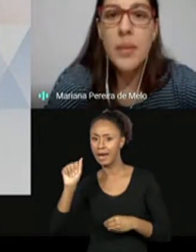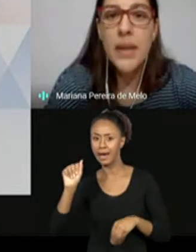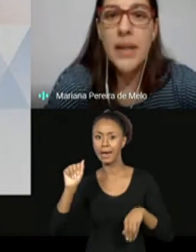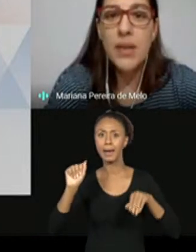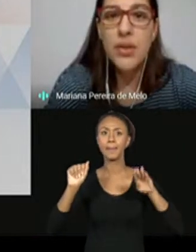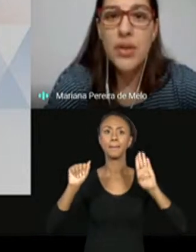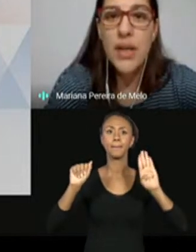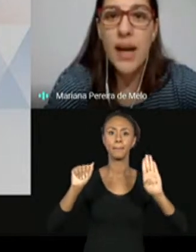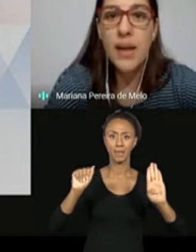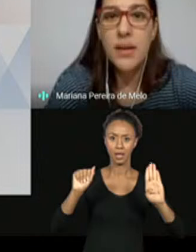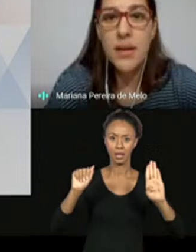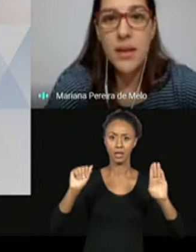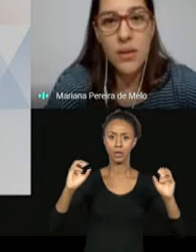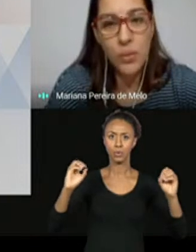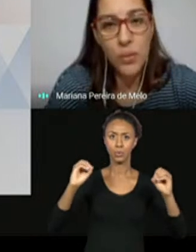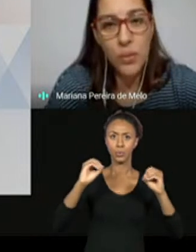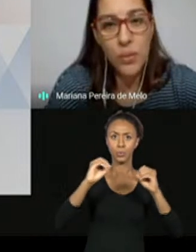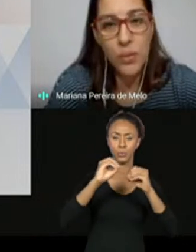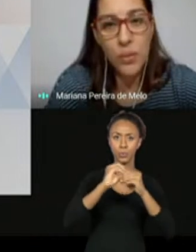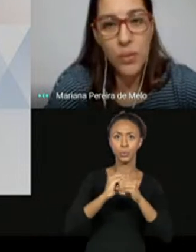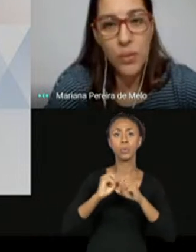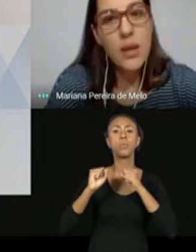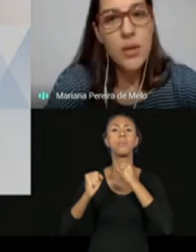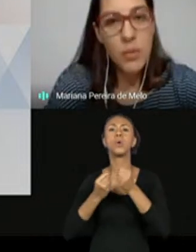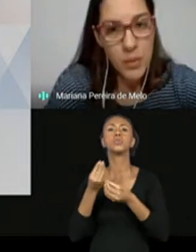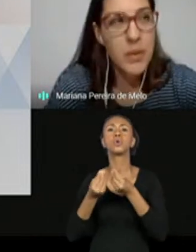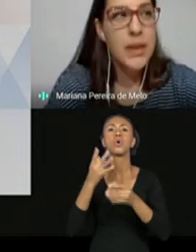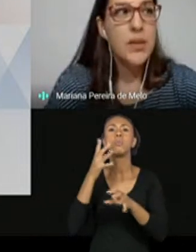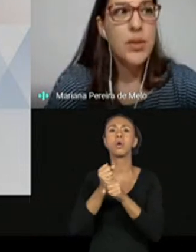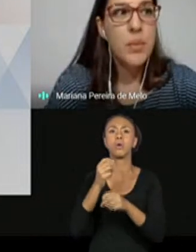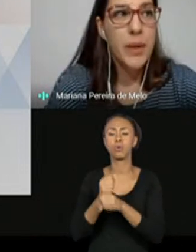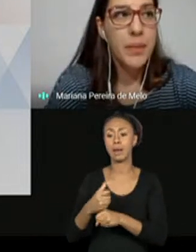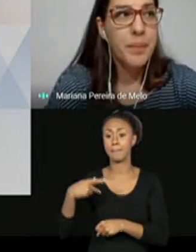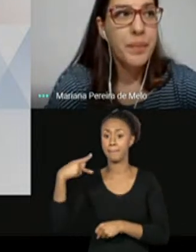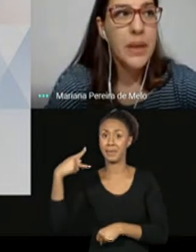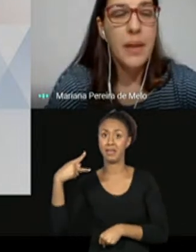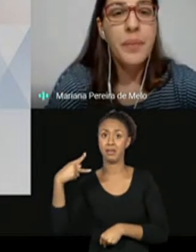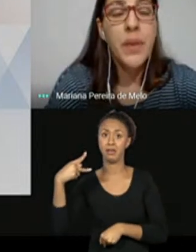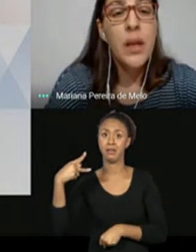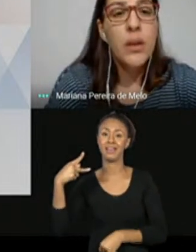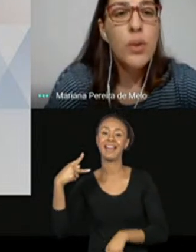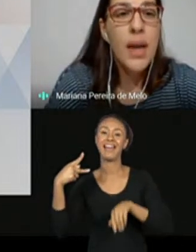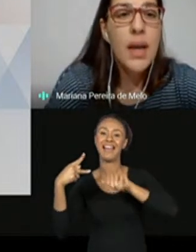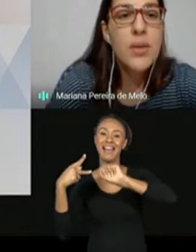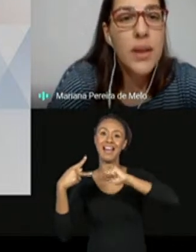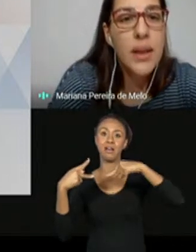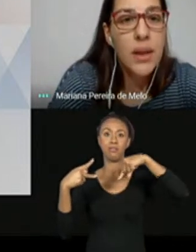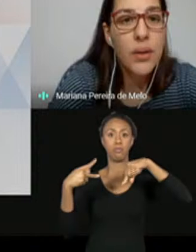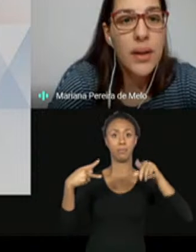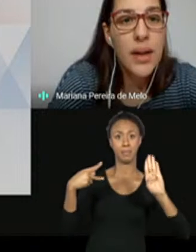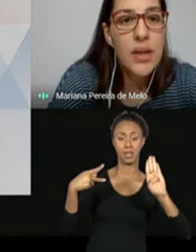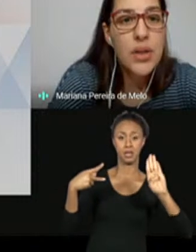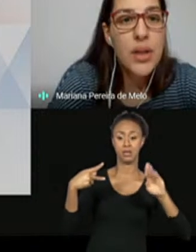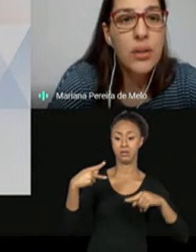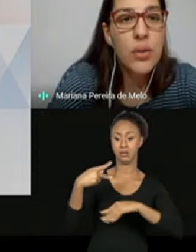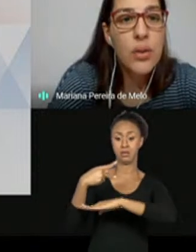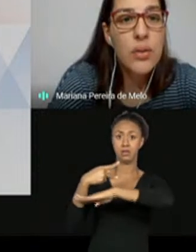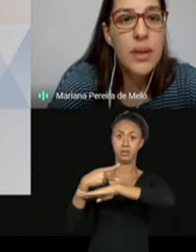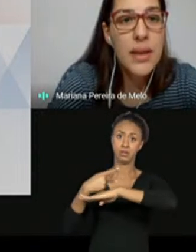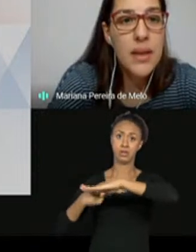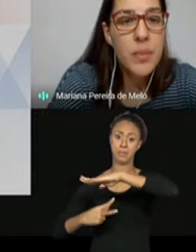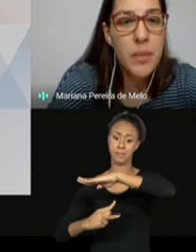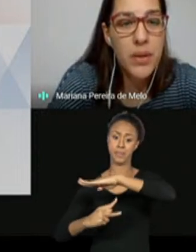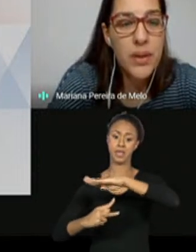a probabilidade de A intersecção com B sobre a probabilidade de B. Tá? No caso aqui, olha, a gente tem